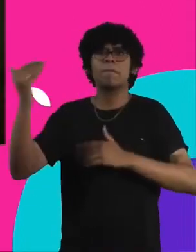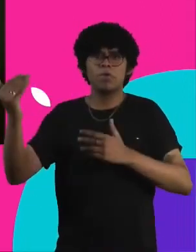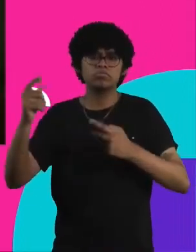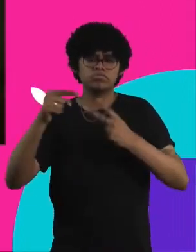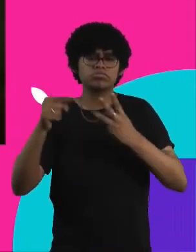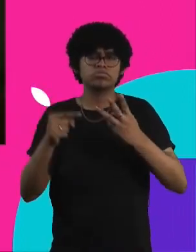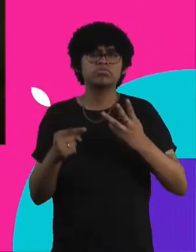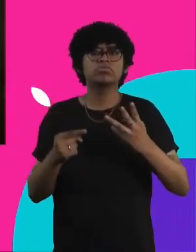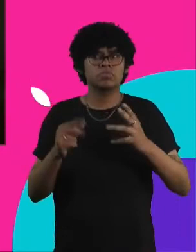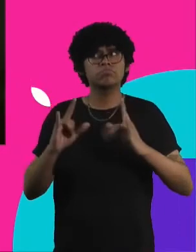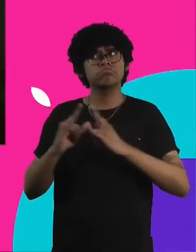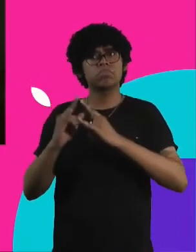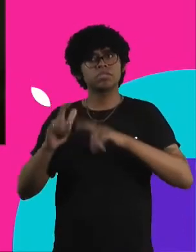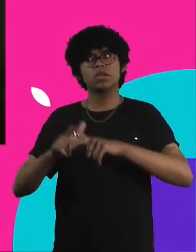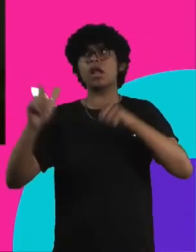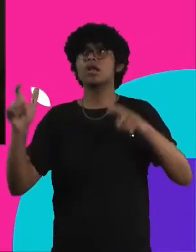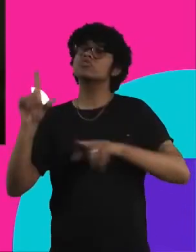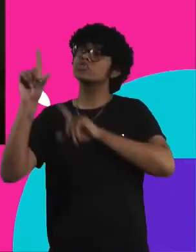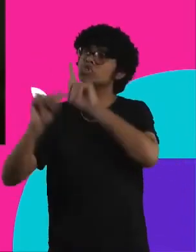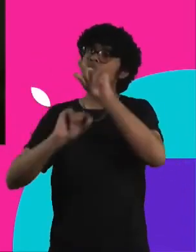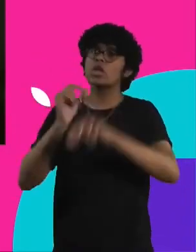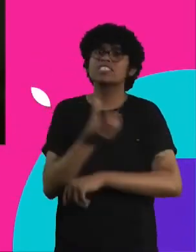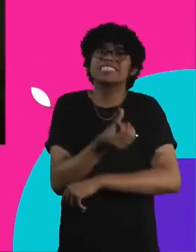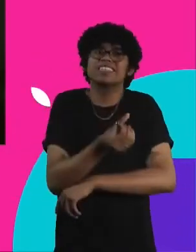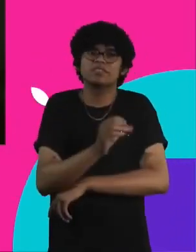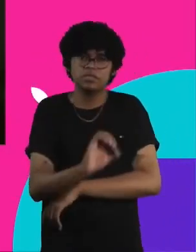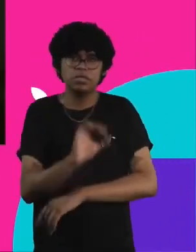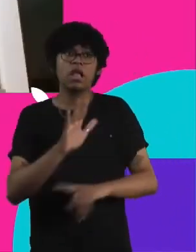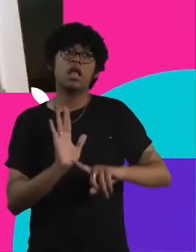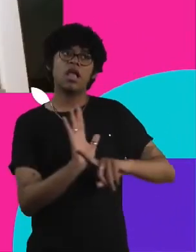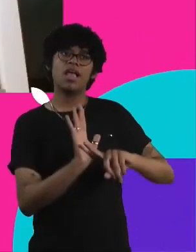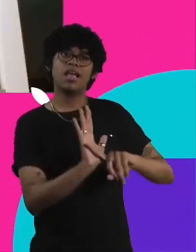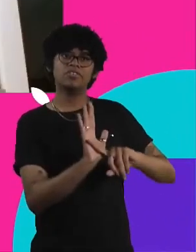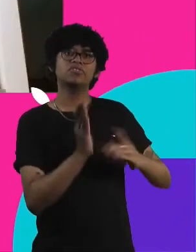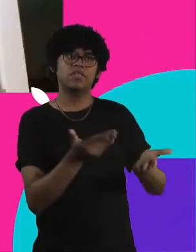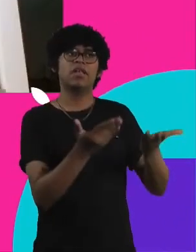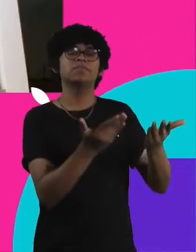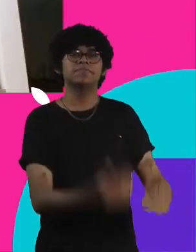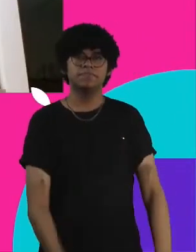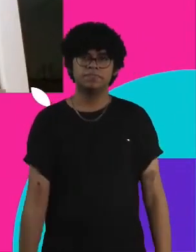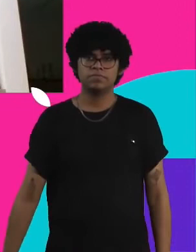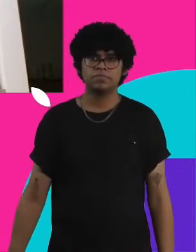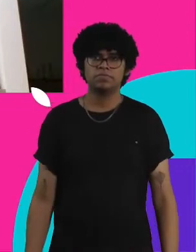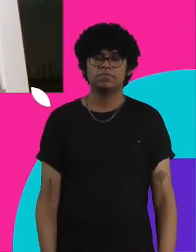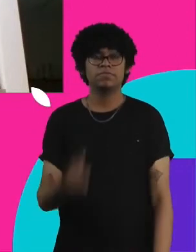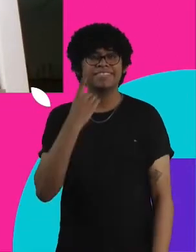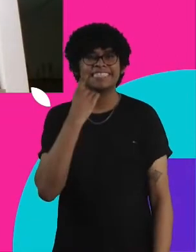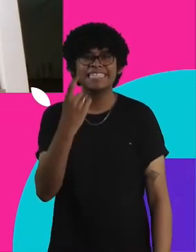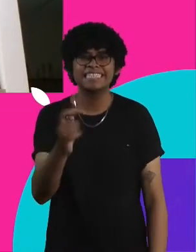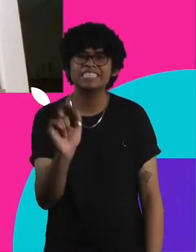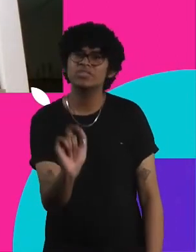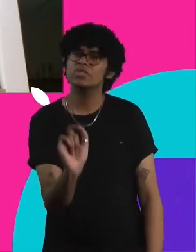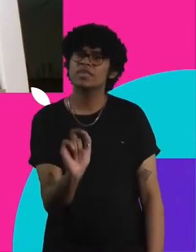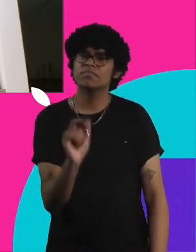várias organizações grandes que nós selecionamos para poder ajudar nesse processo. E o que foi muito interessante desse processo como